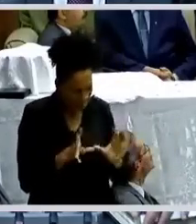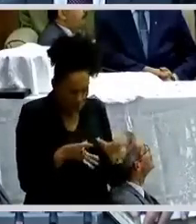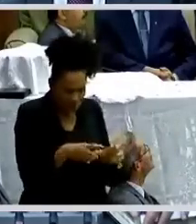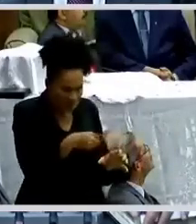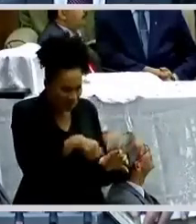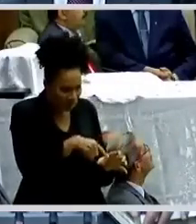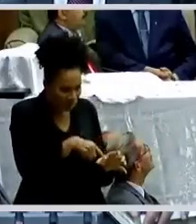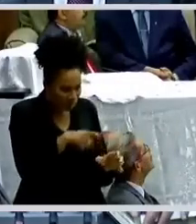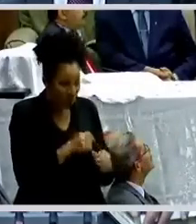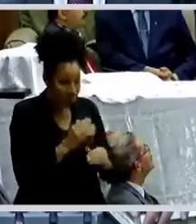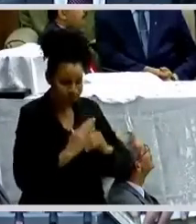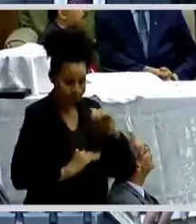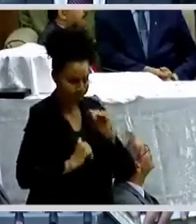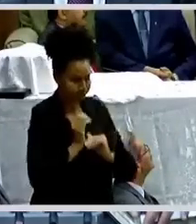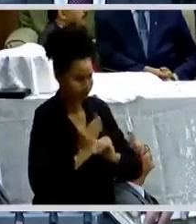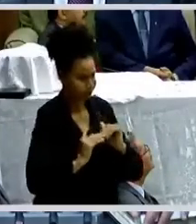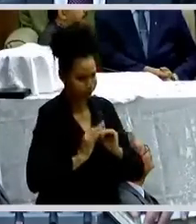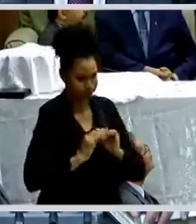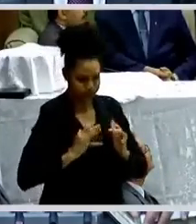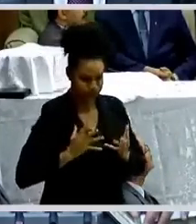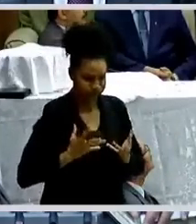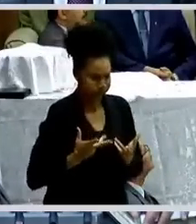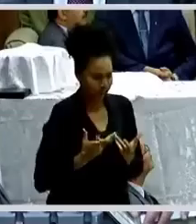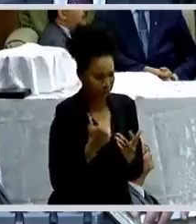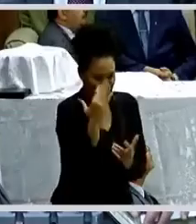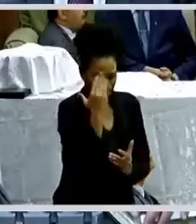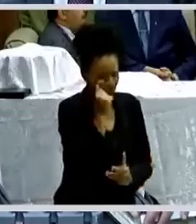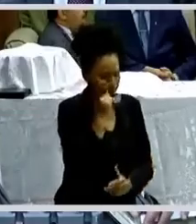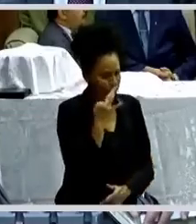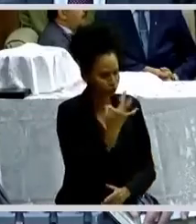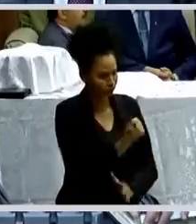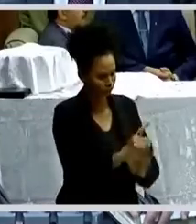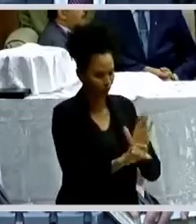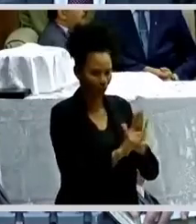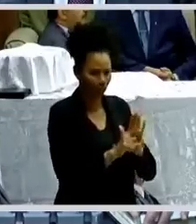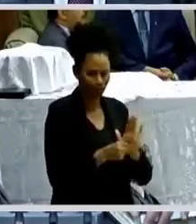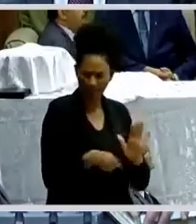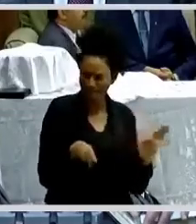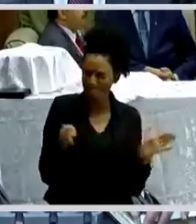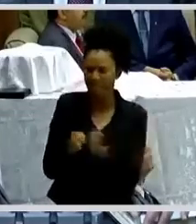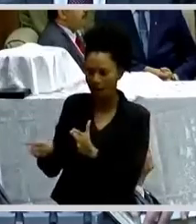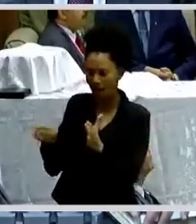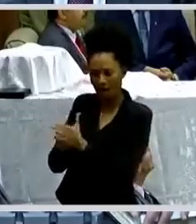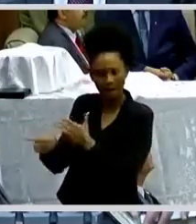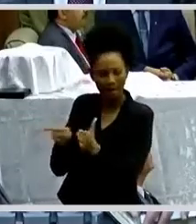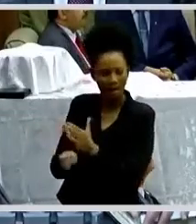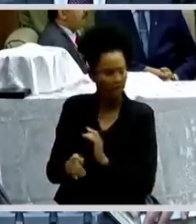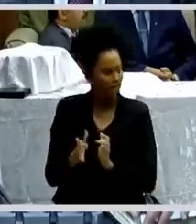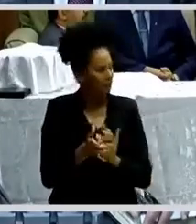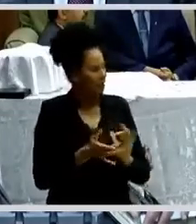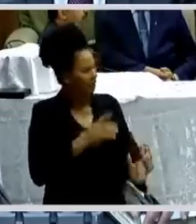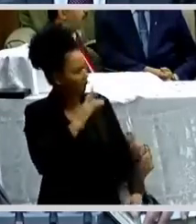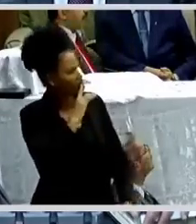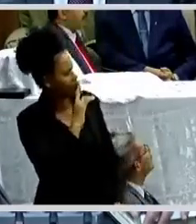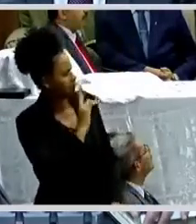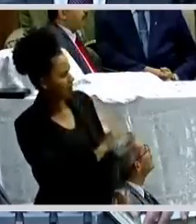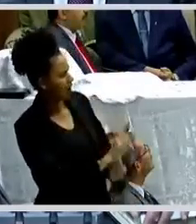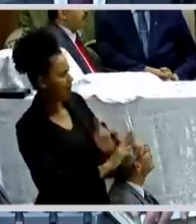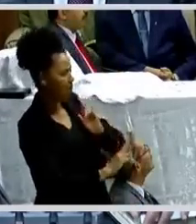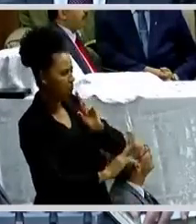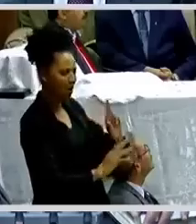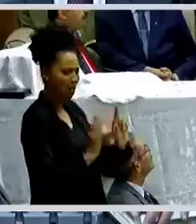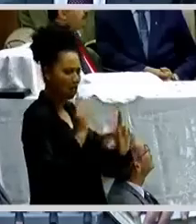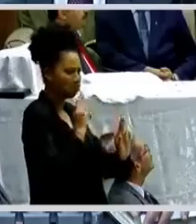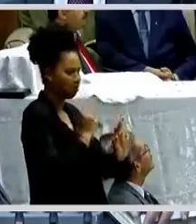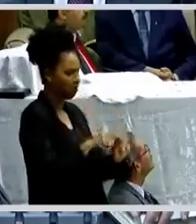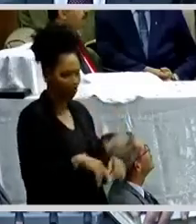os peritos da lei. E quando eles perguntavam, a Bíblia diz que Jesus respondia tão bonito que os